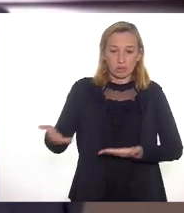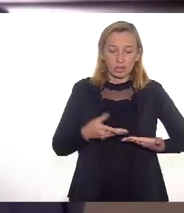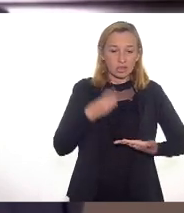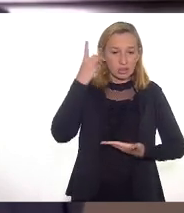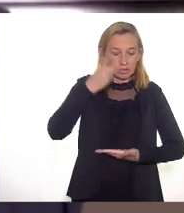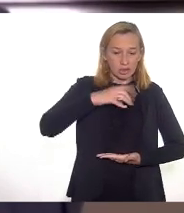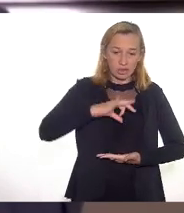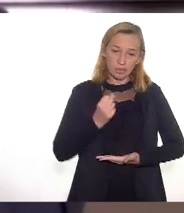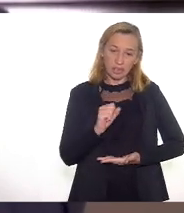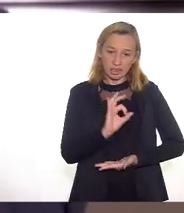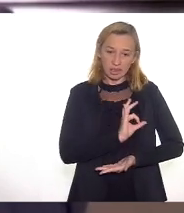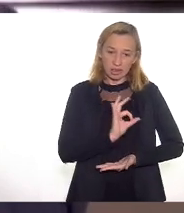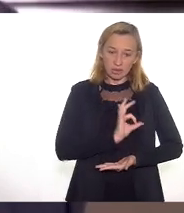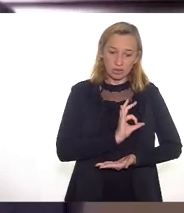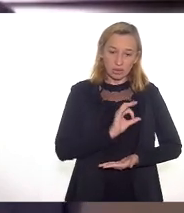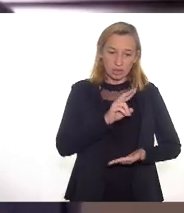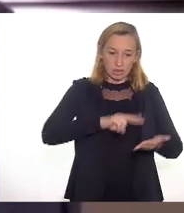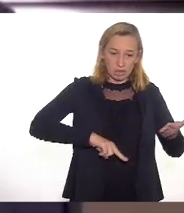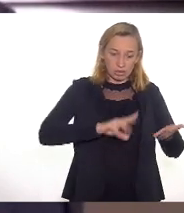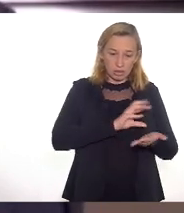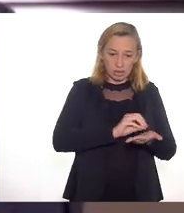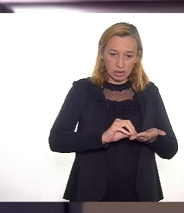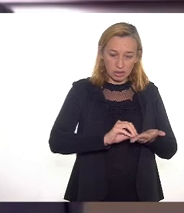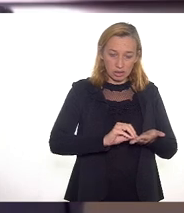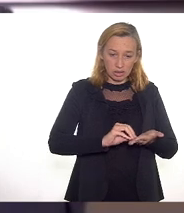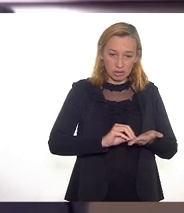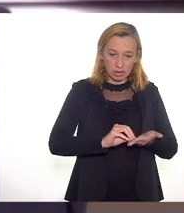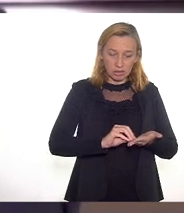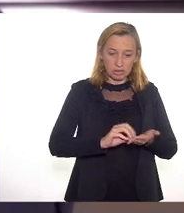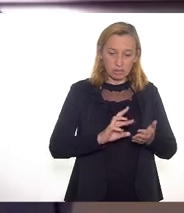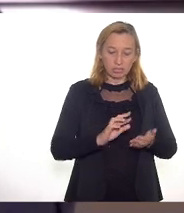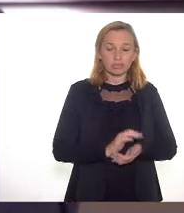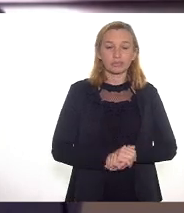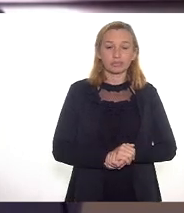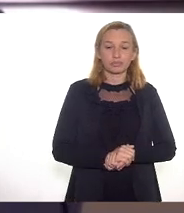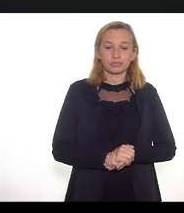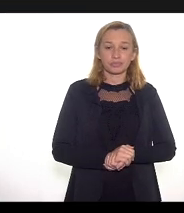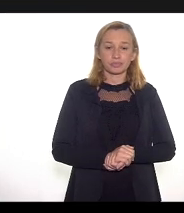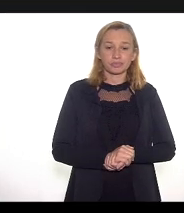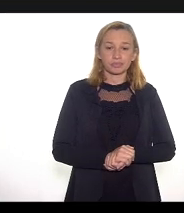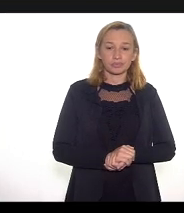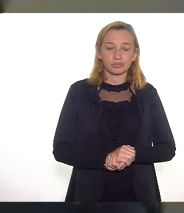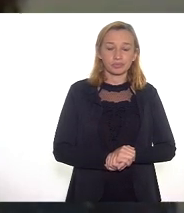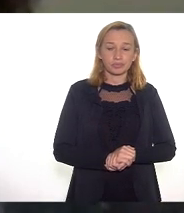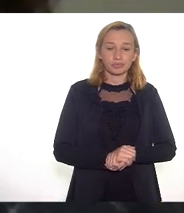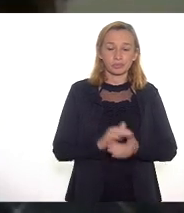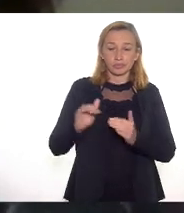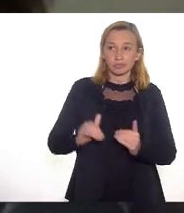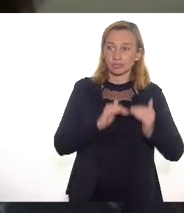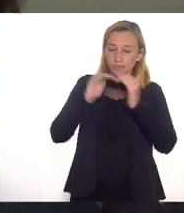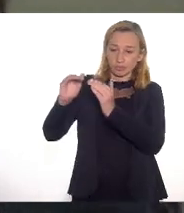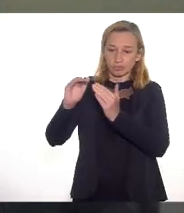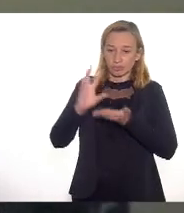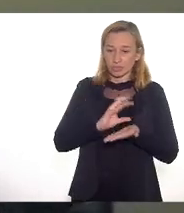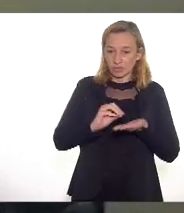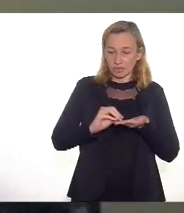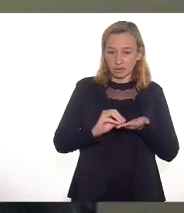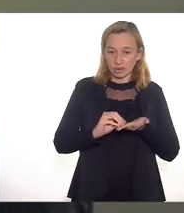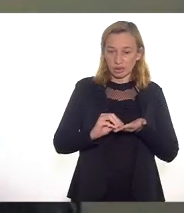deputada Marta Rocha a fazer a leitura da ata da sessão anterior. A ata reflete com exatidão o ocorrido